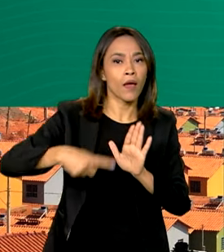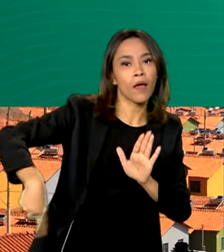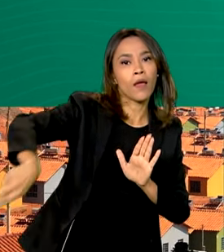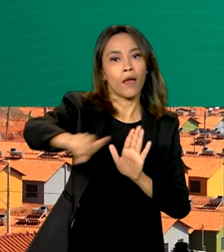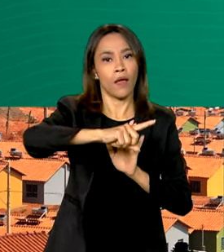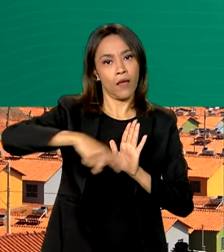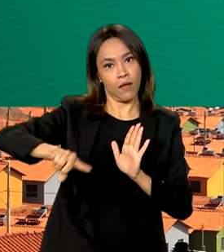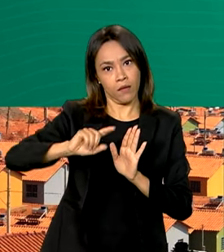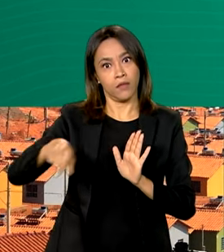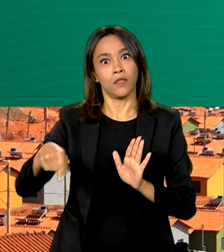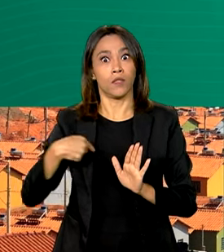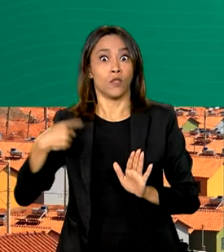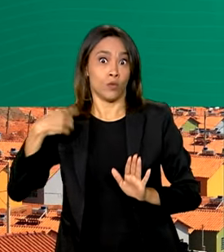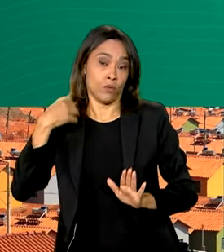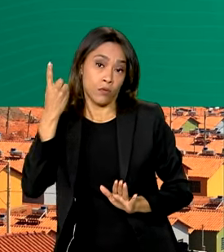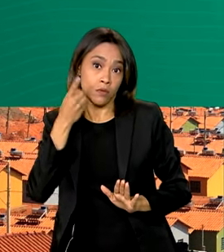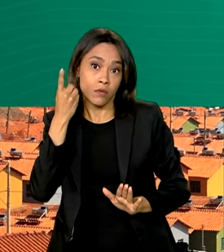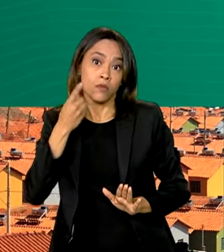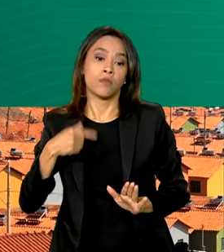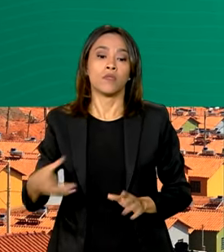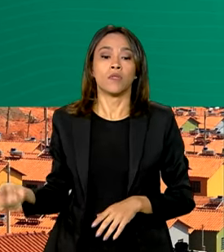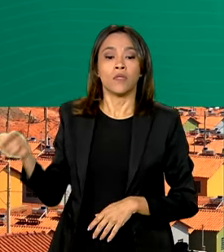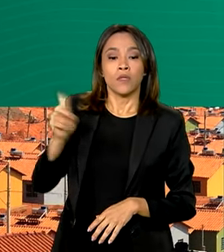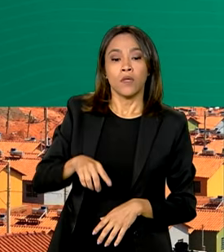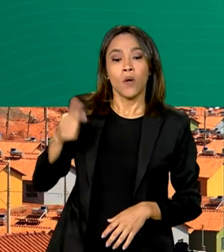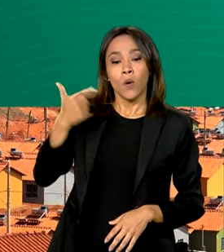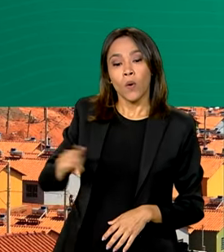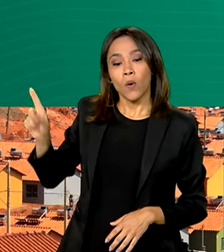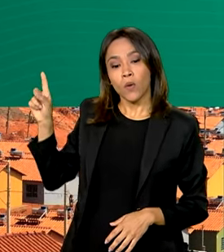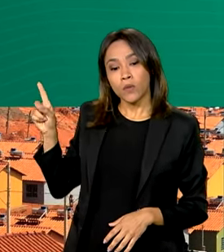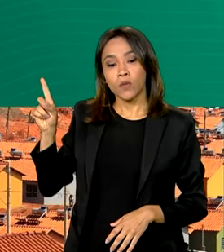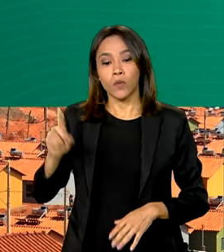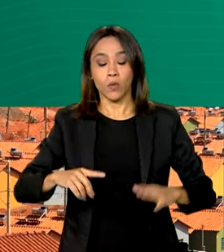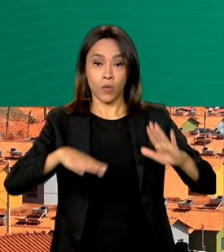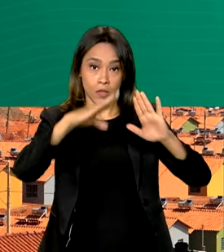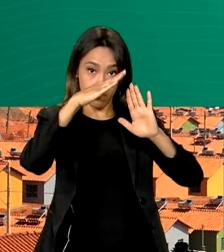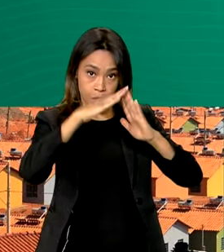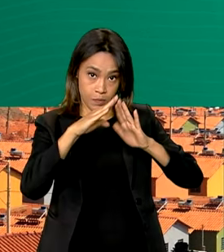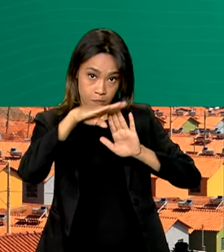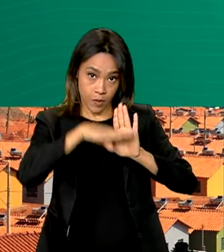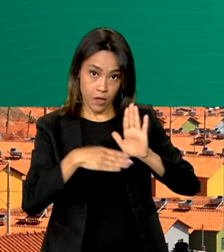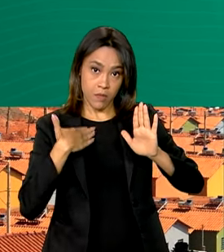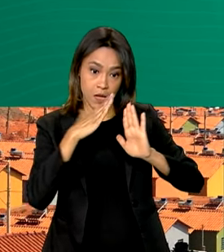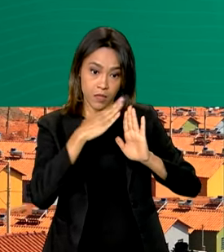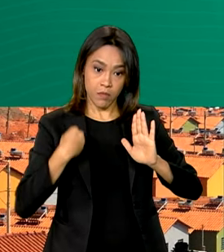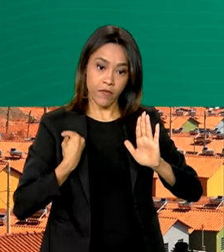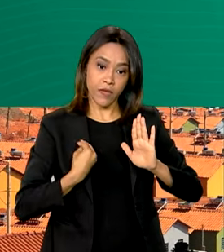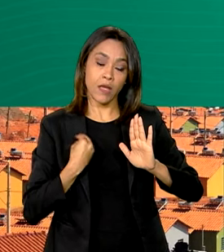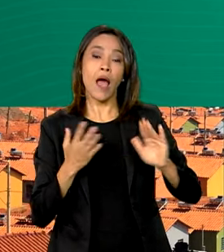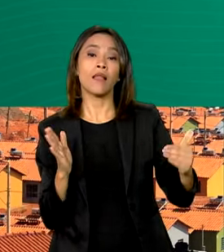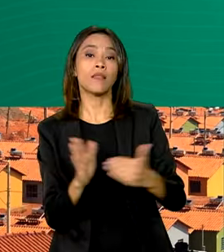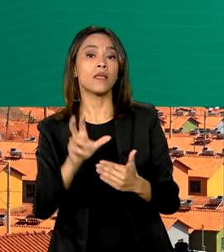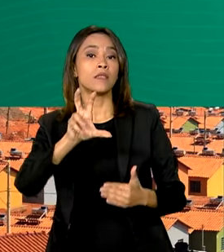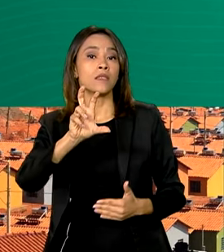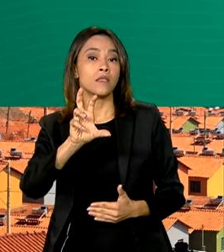aos municípios, extensão de projetos do Minha Casa Minha Vida para cidades com até 50 mil